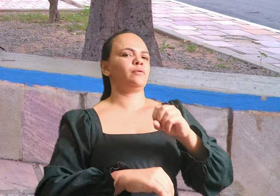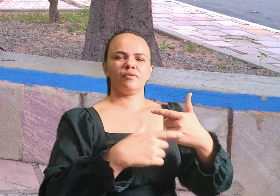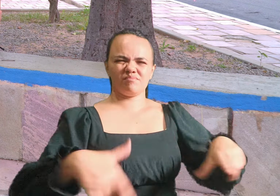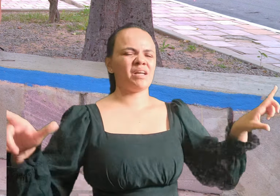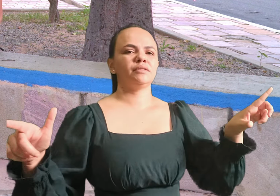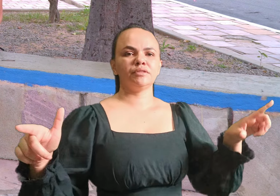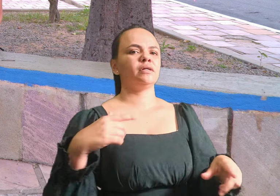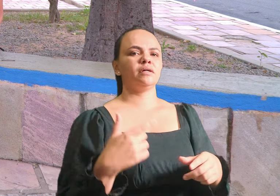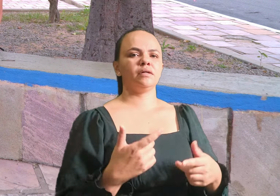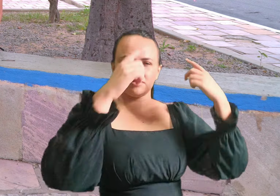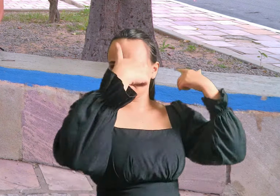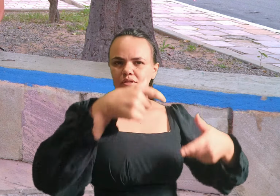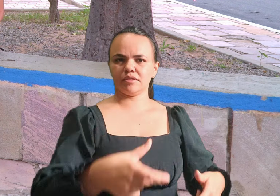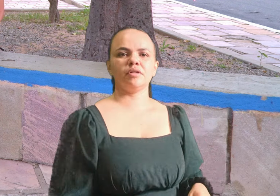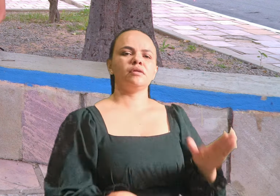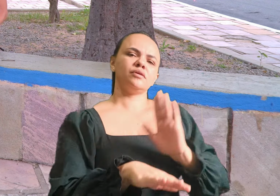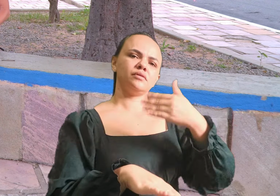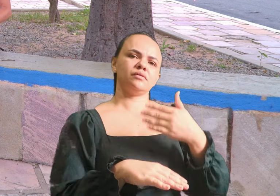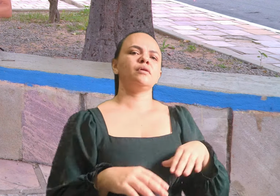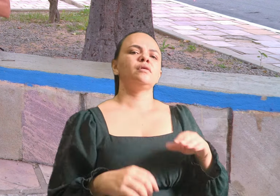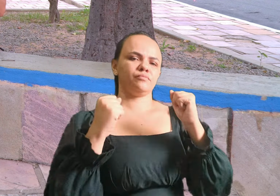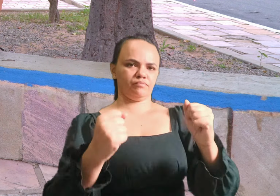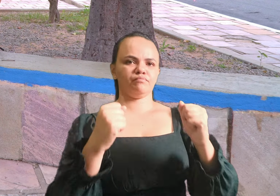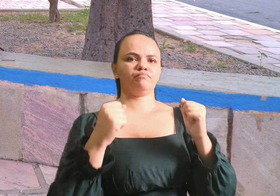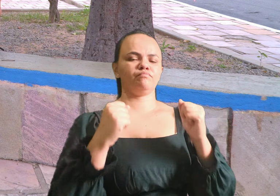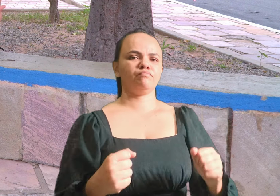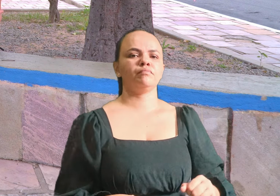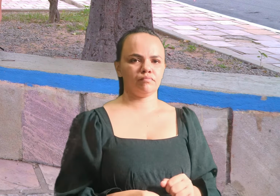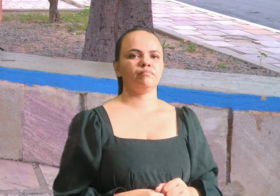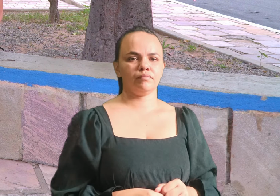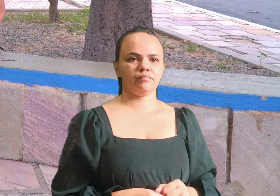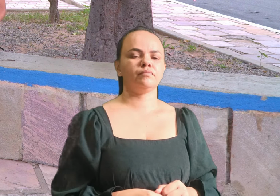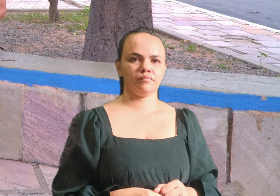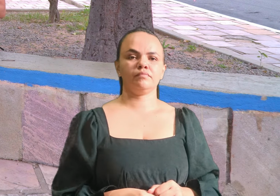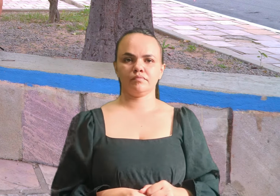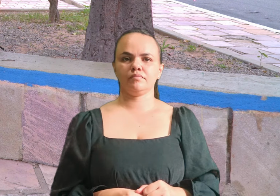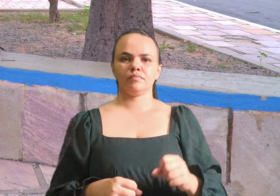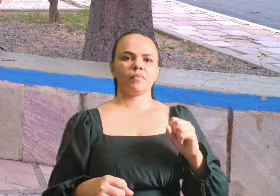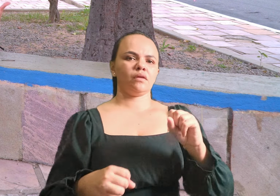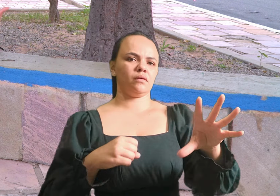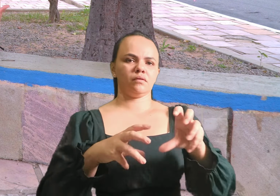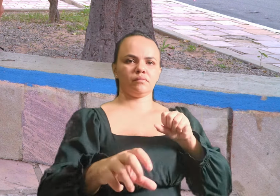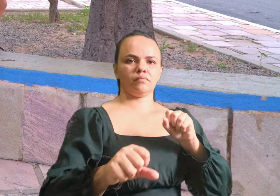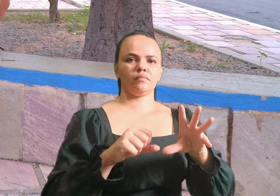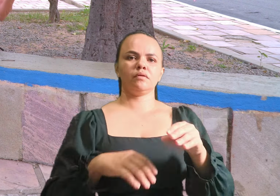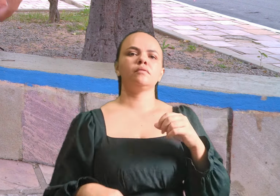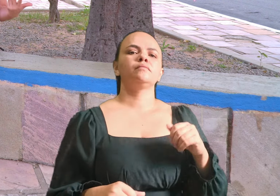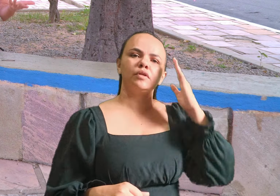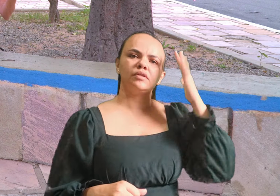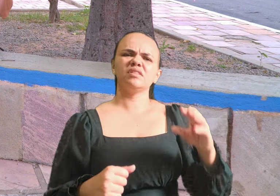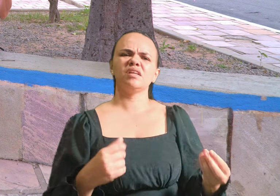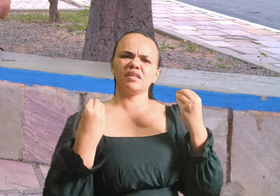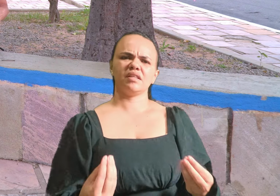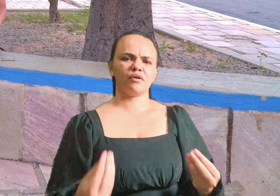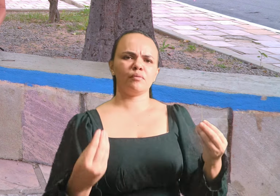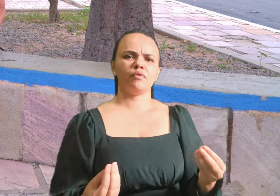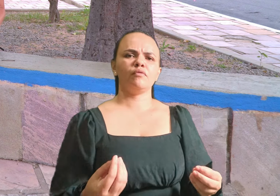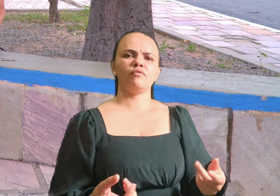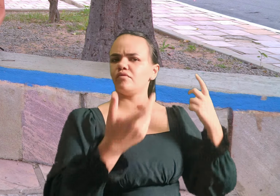gerações possam se informar possam entender como foram as